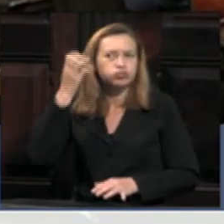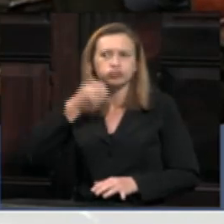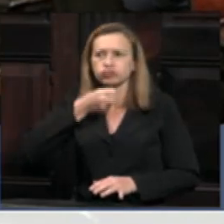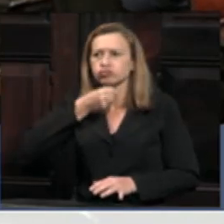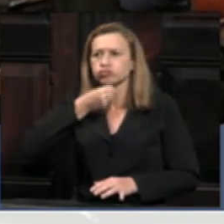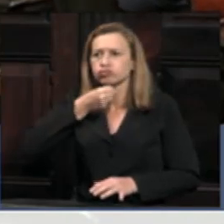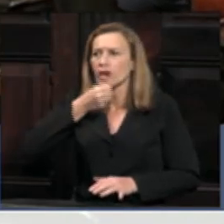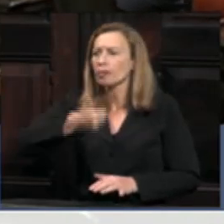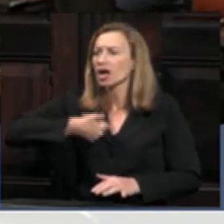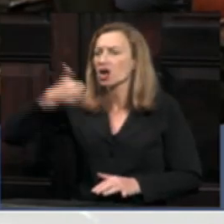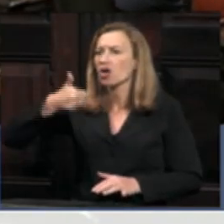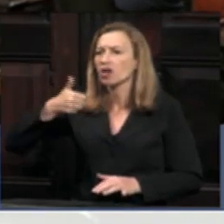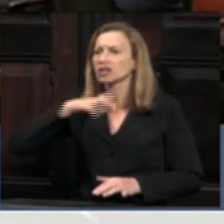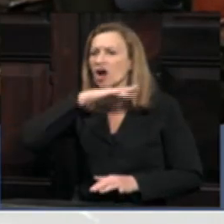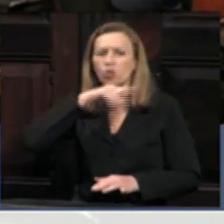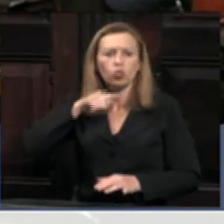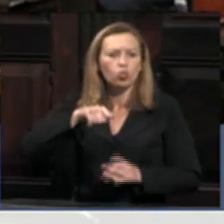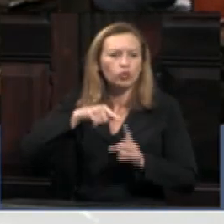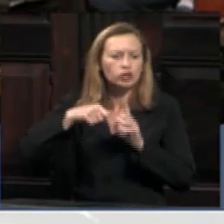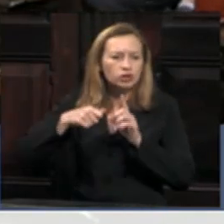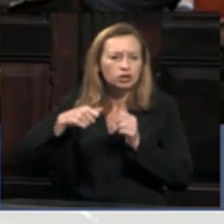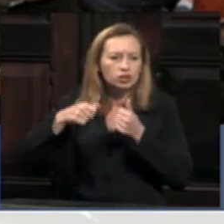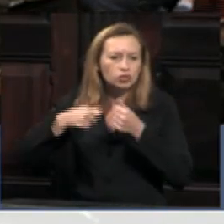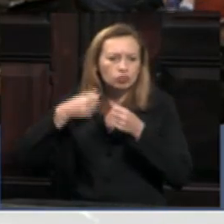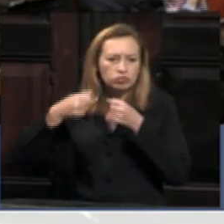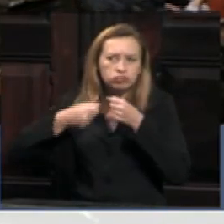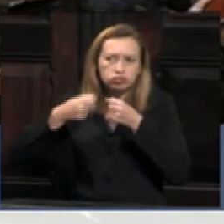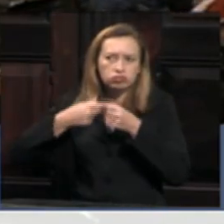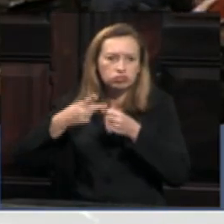do plenário. E o governador,